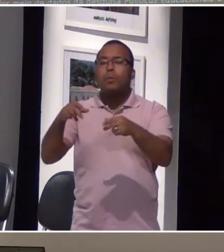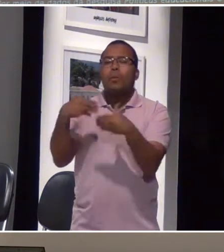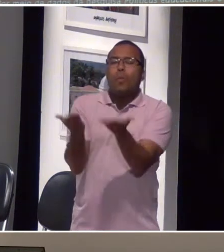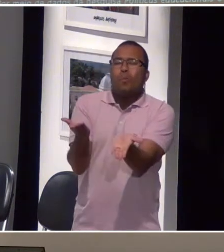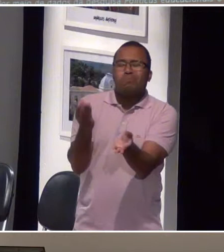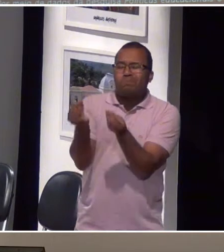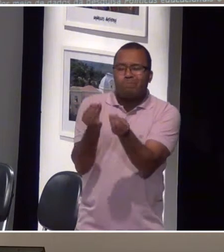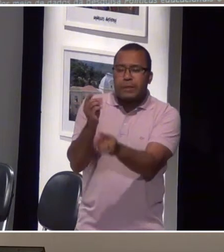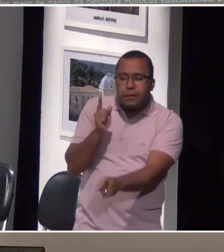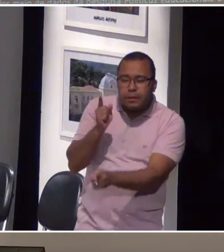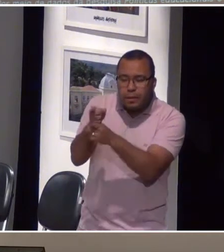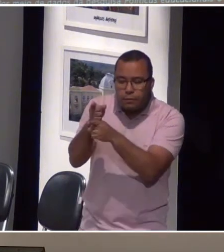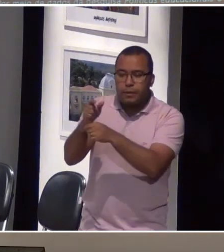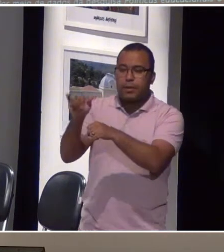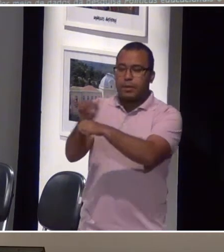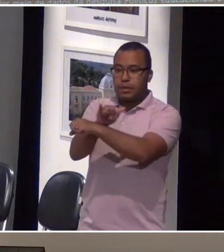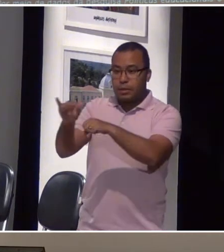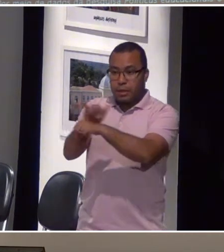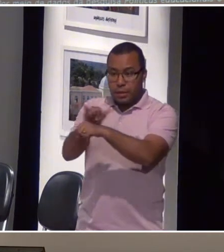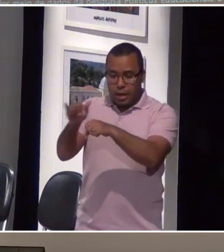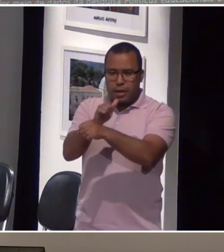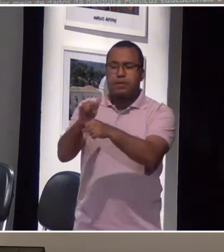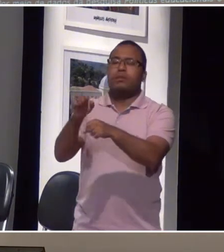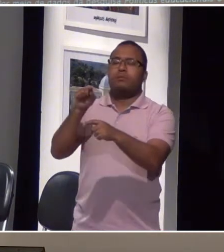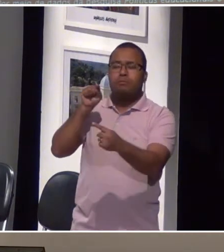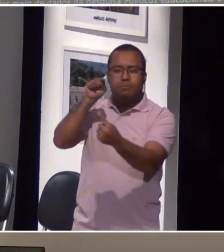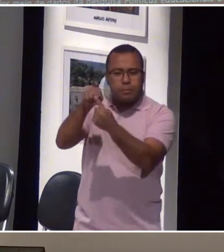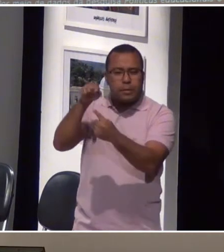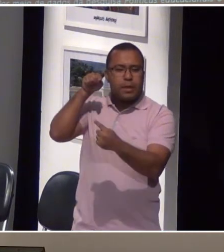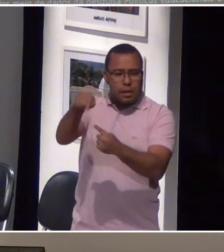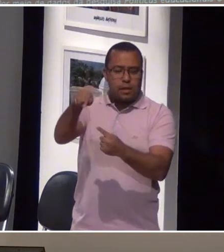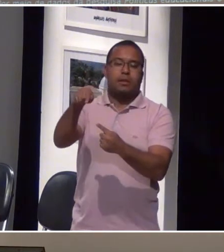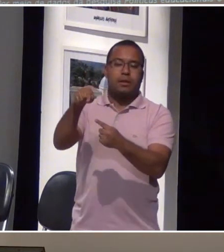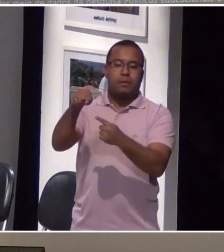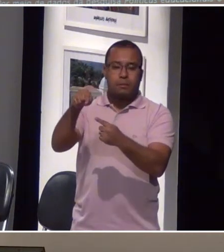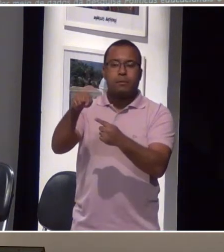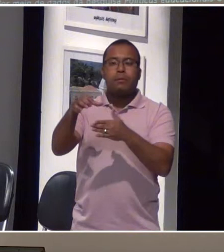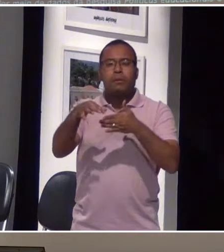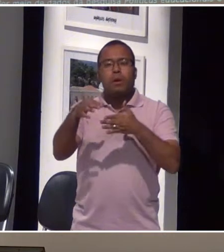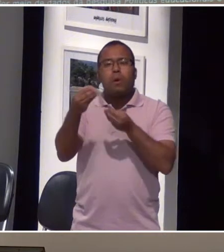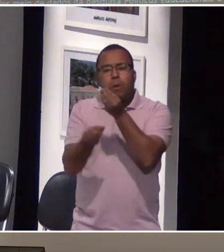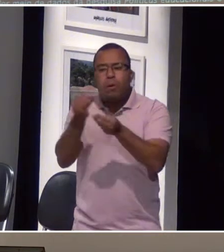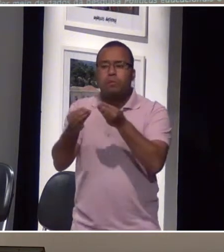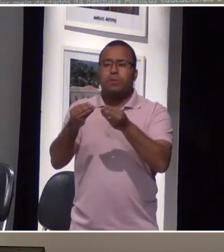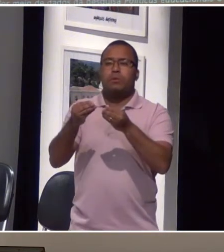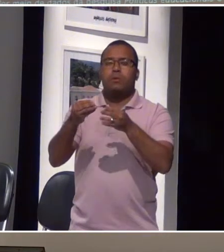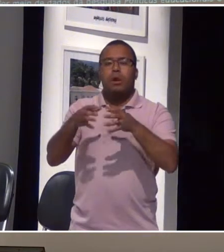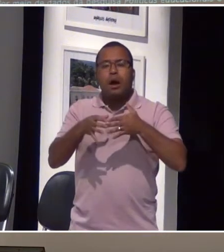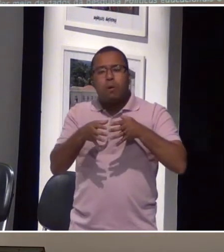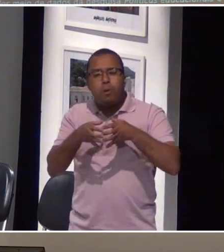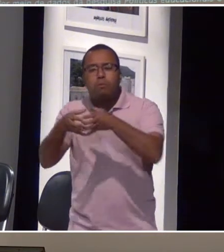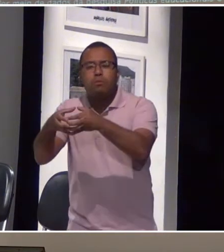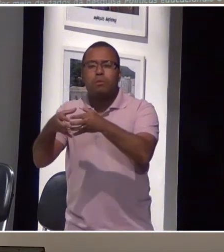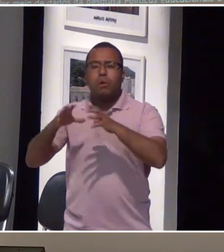as estratégias de governamento que são utilizadas para a condução da conduta da